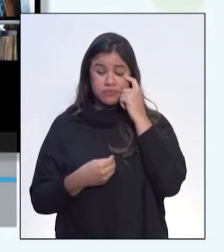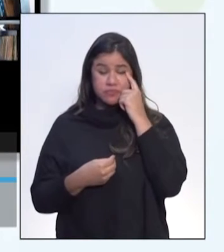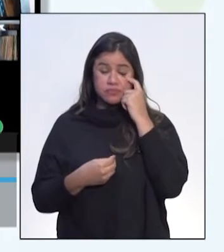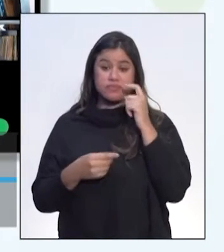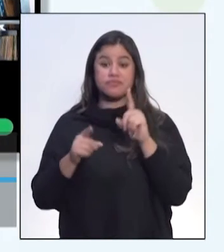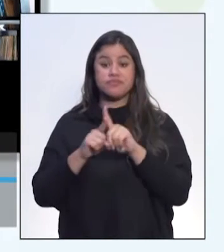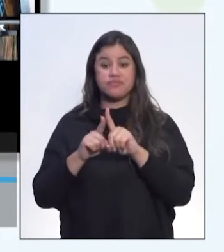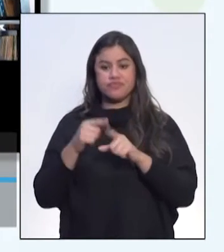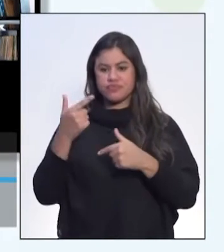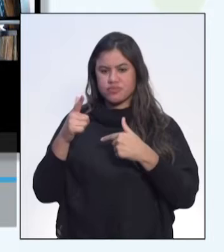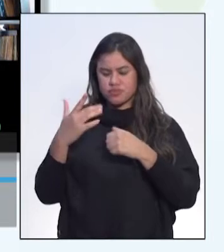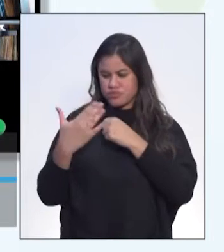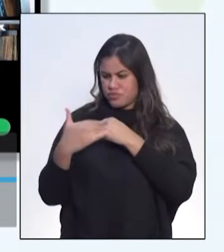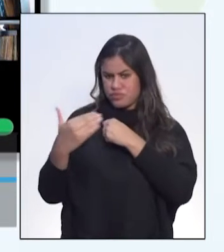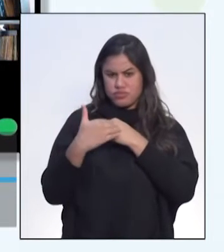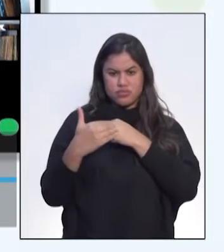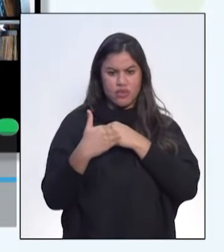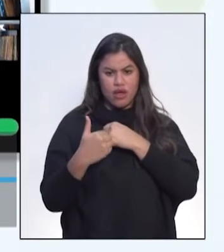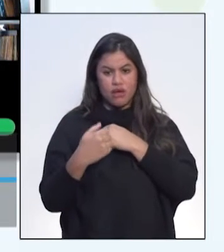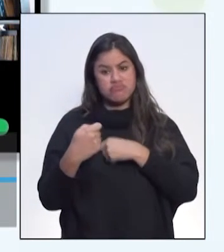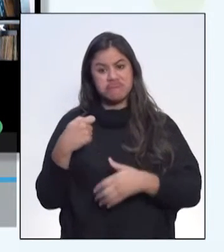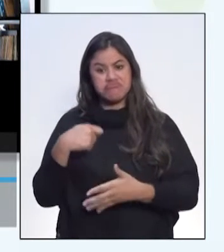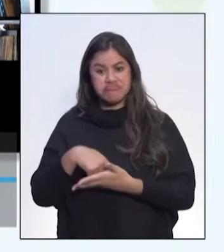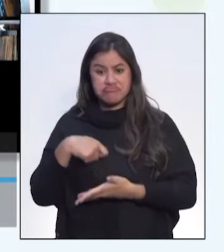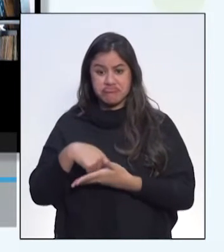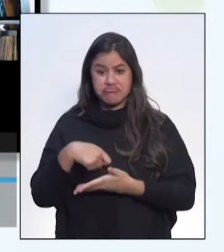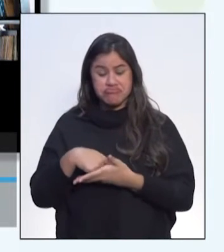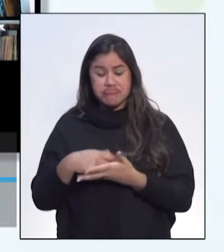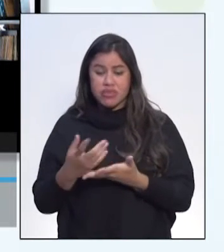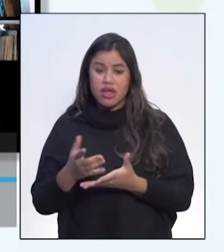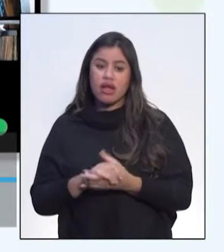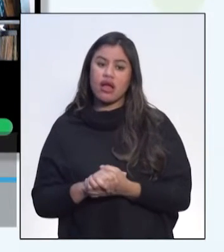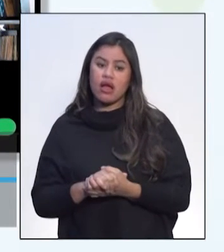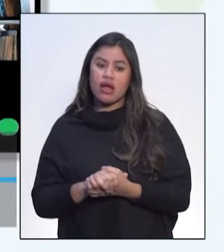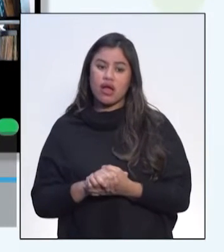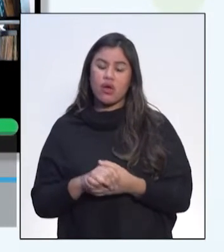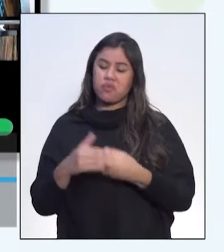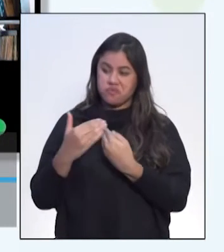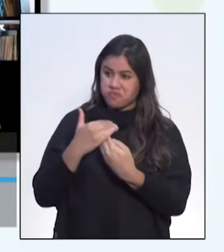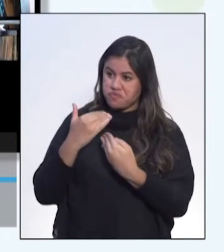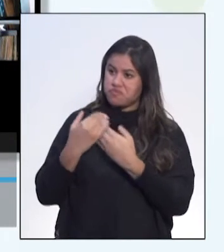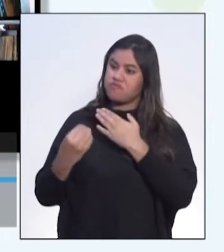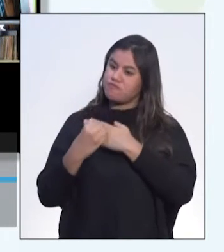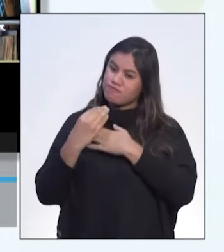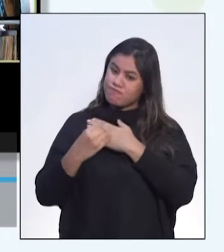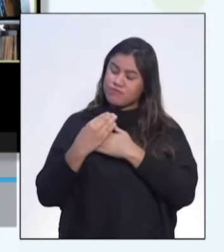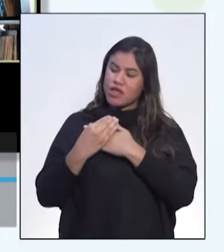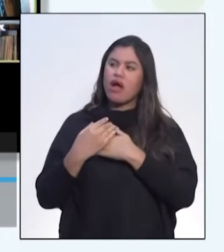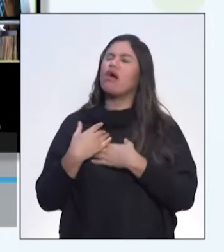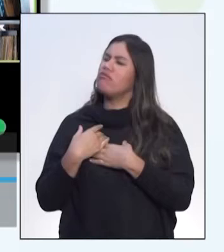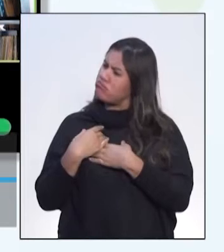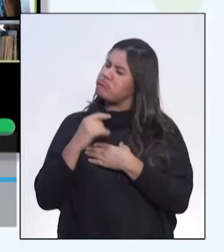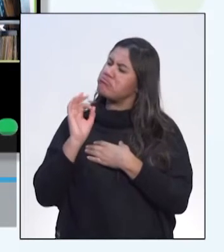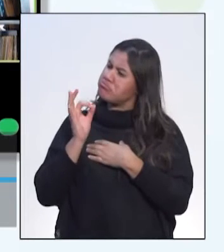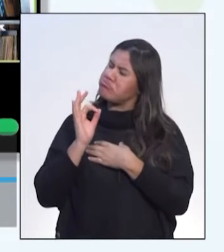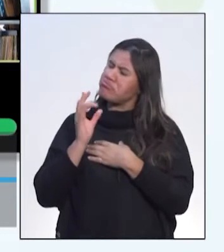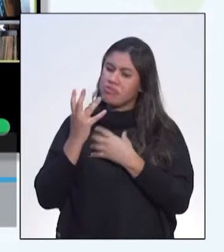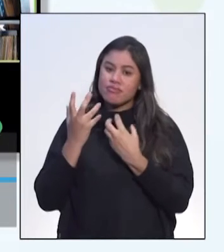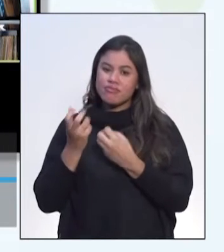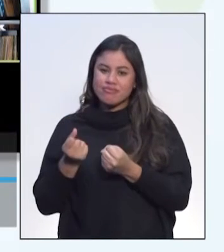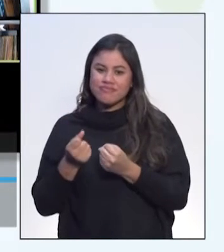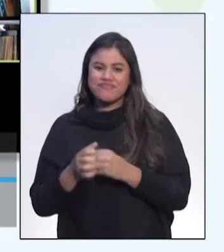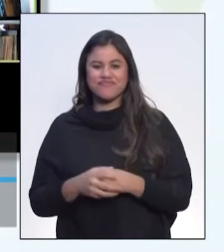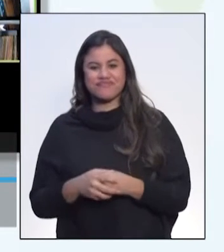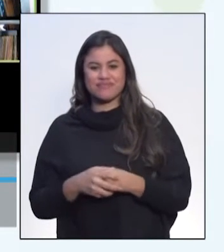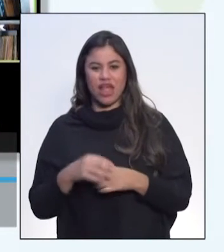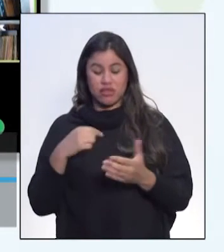a gente, ou até a própria mesma direção vinha dar sugestões pra gente. Nossa, que bacana. E eu tô aqui com as minhas